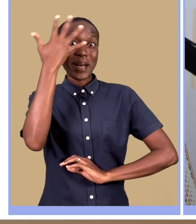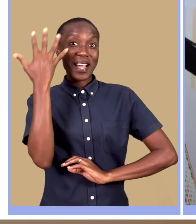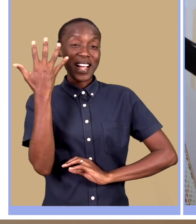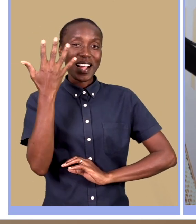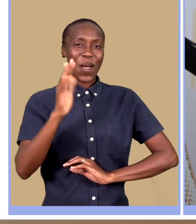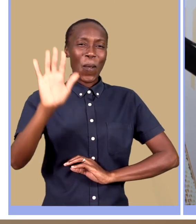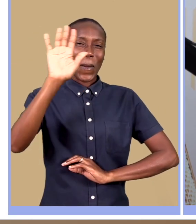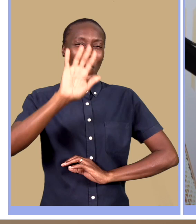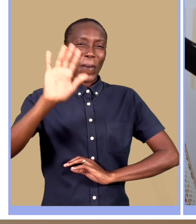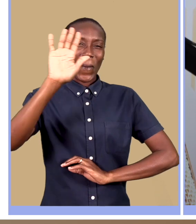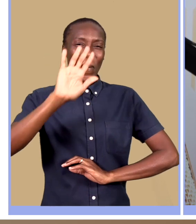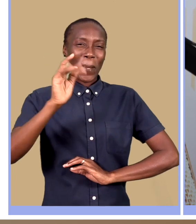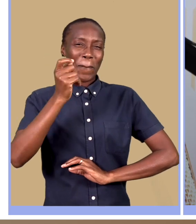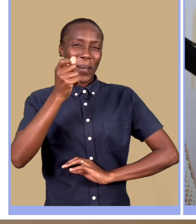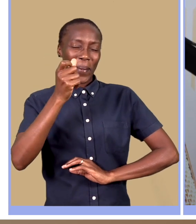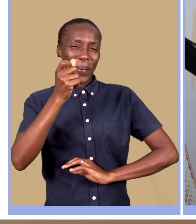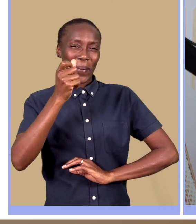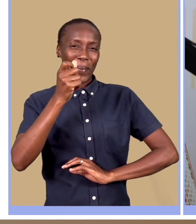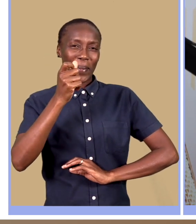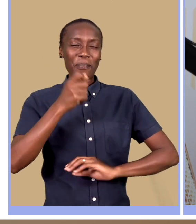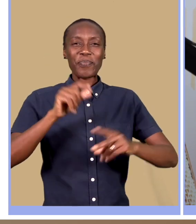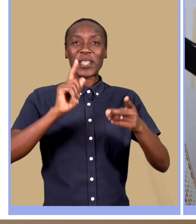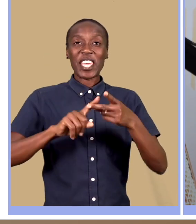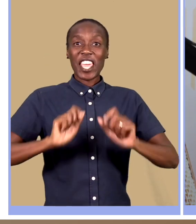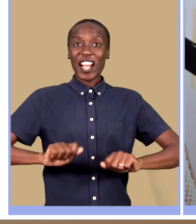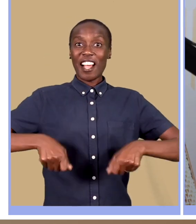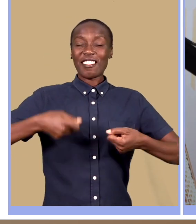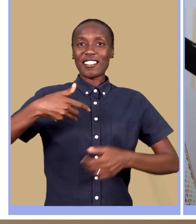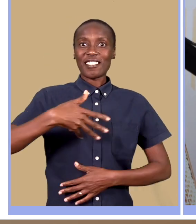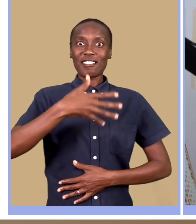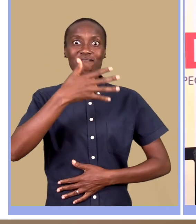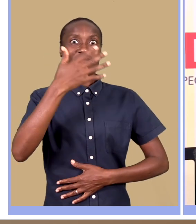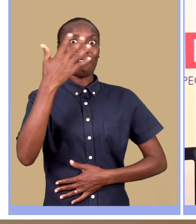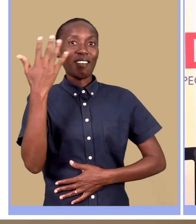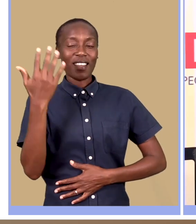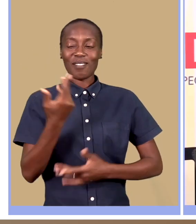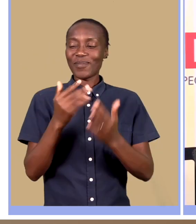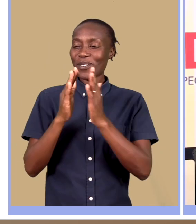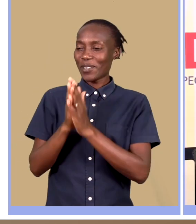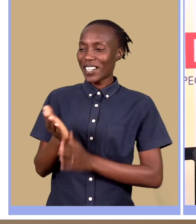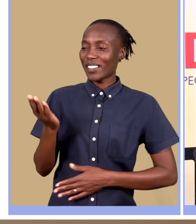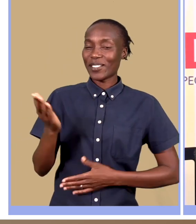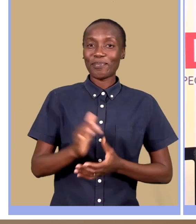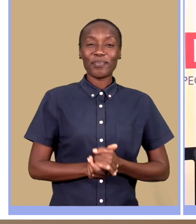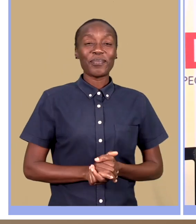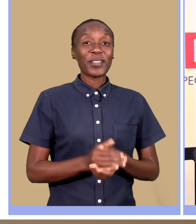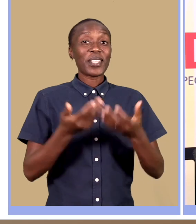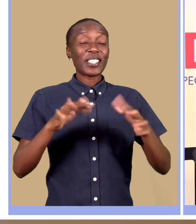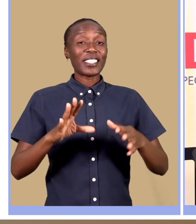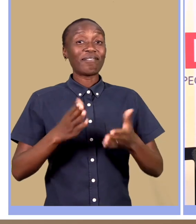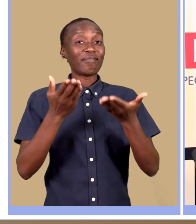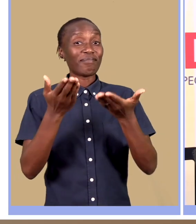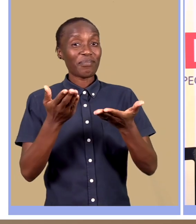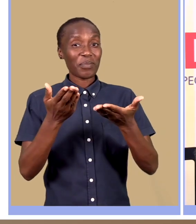riscas coloridas e calças claras. E obrigado pelo convite mais uma vez. Muito obrigado. Já estamos